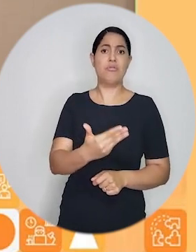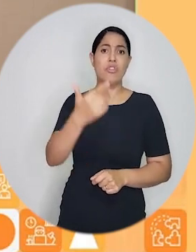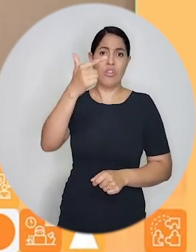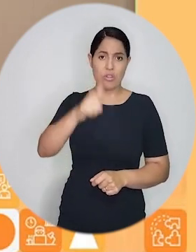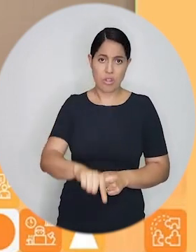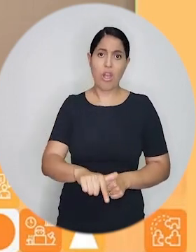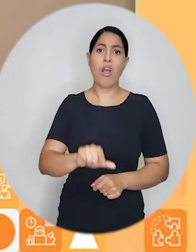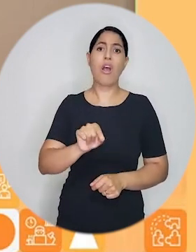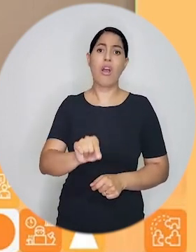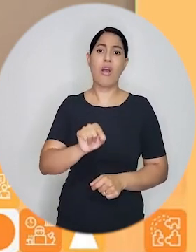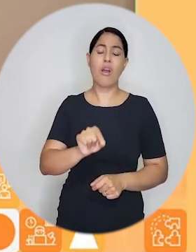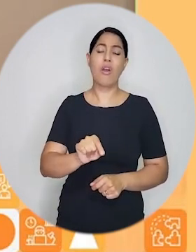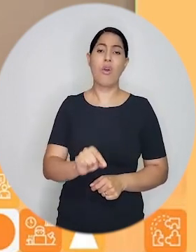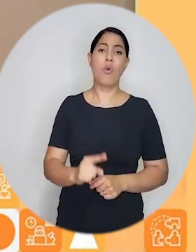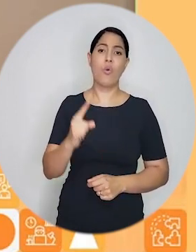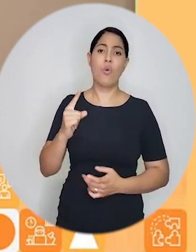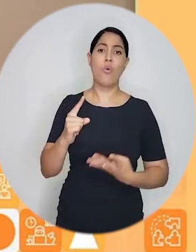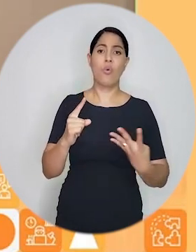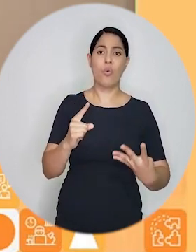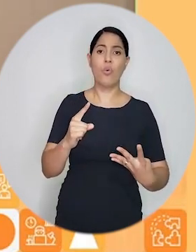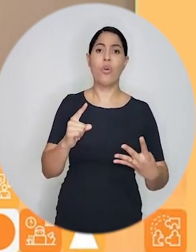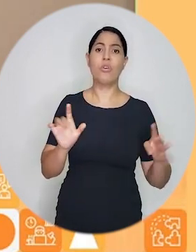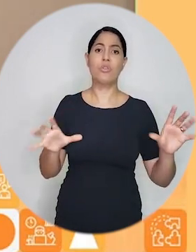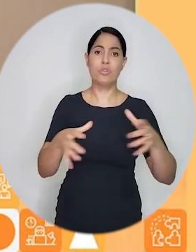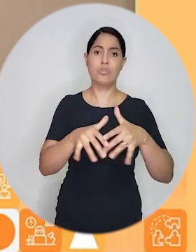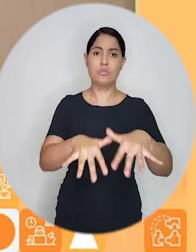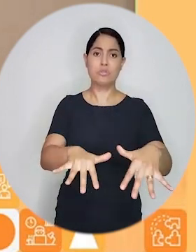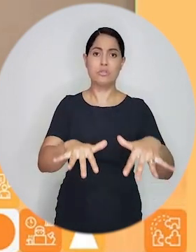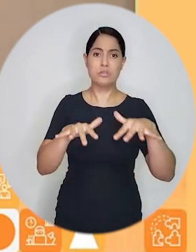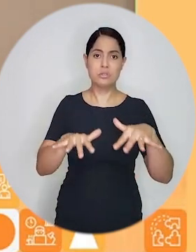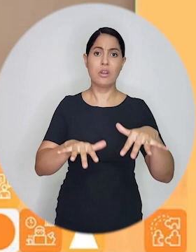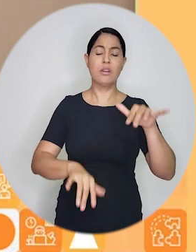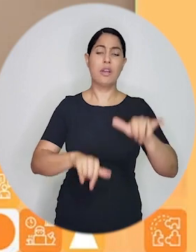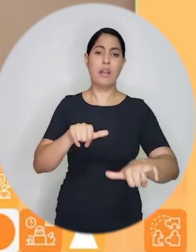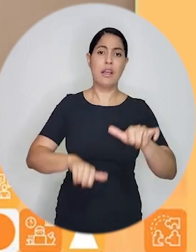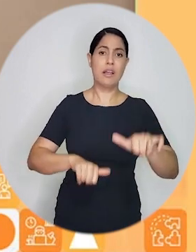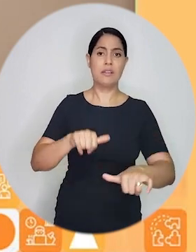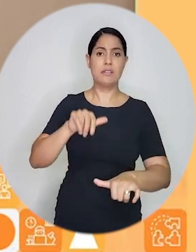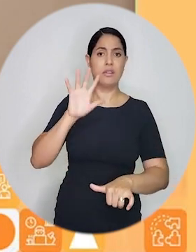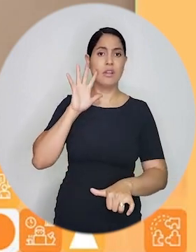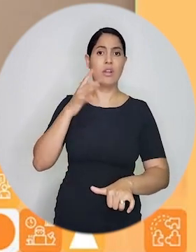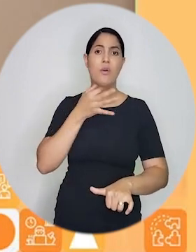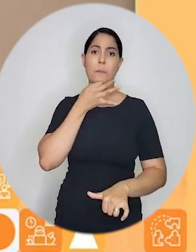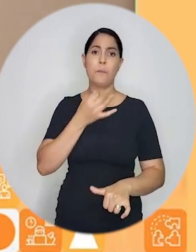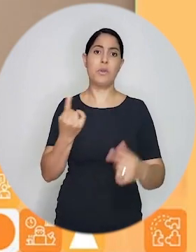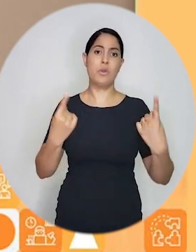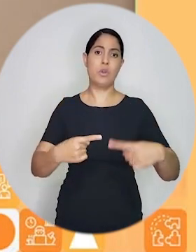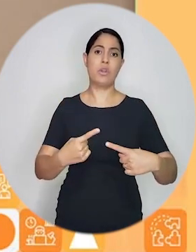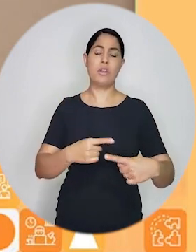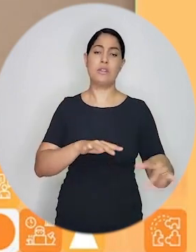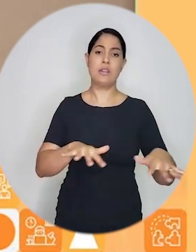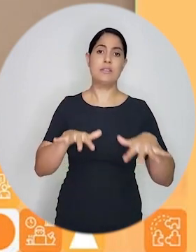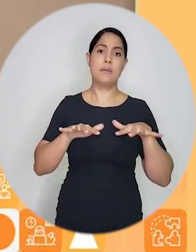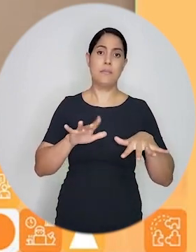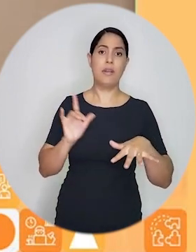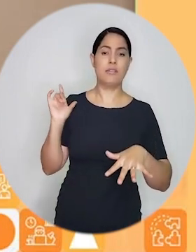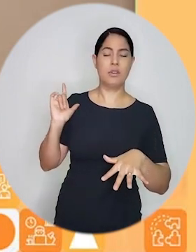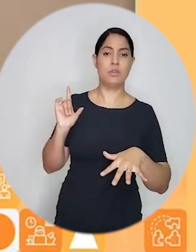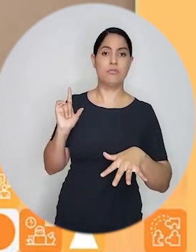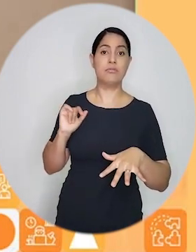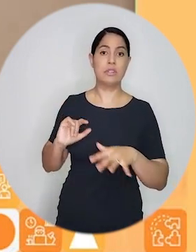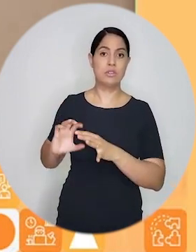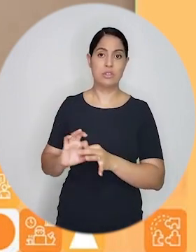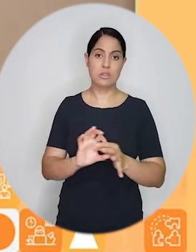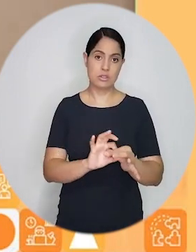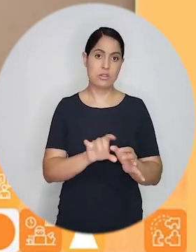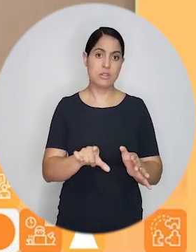mesmo convocar, por um quarto de condôminos, né, uma assembleia para deliberar contrário à assembleia anterior, né,